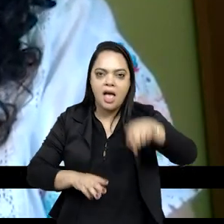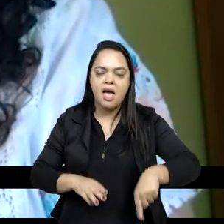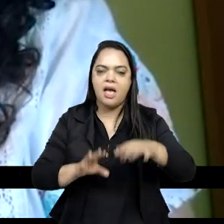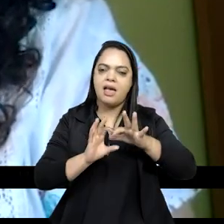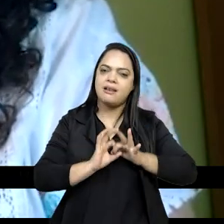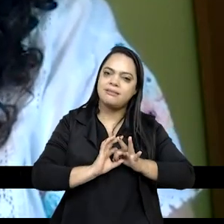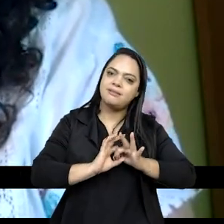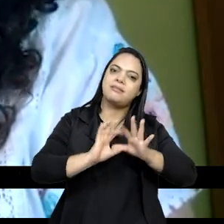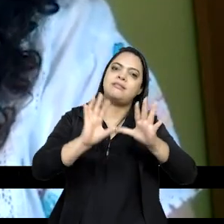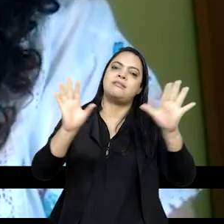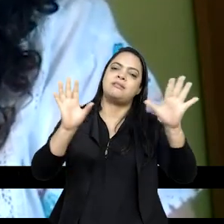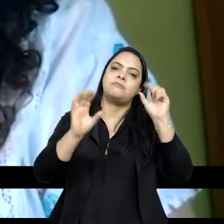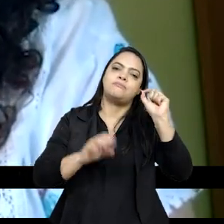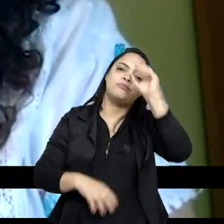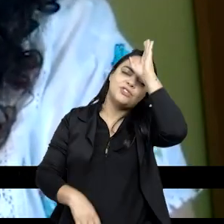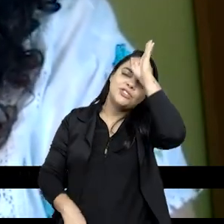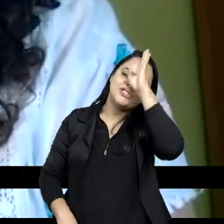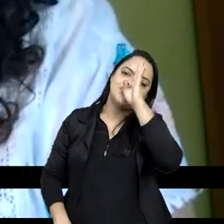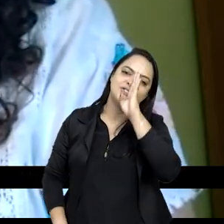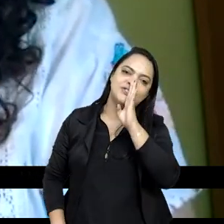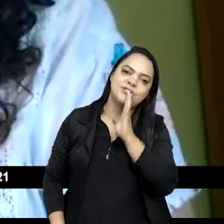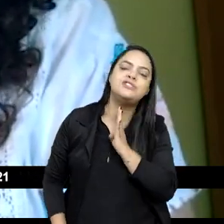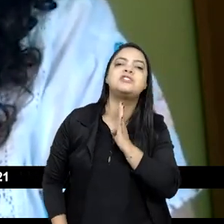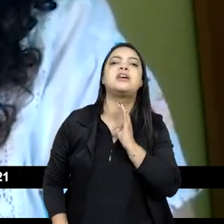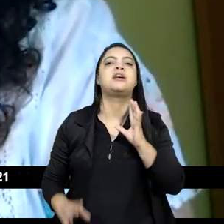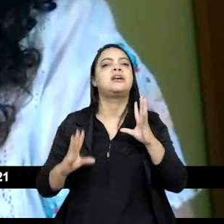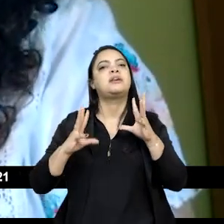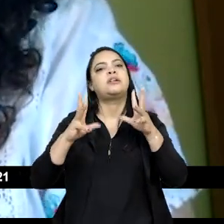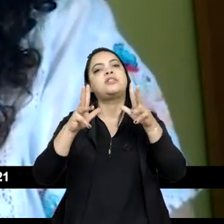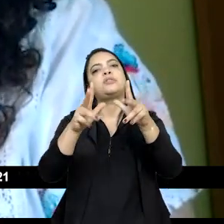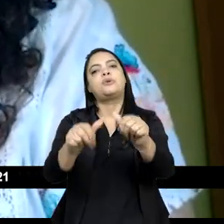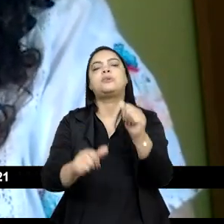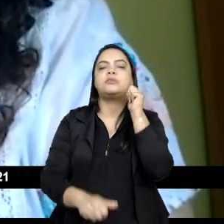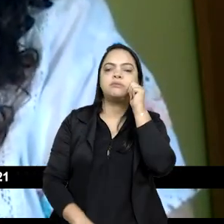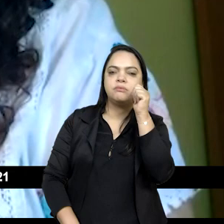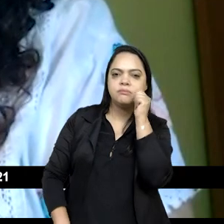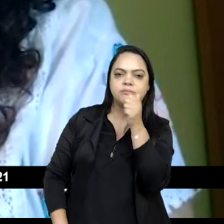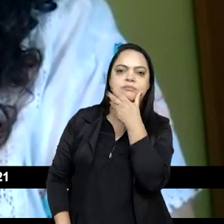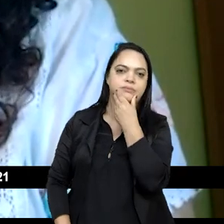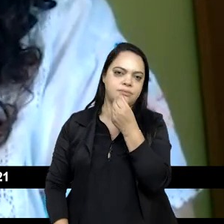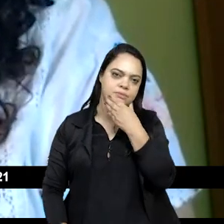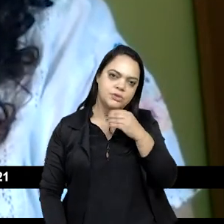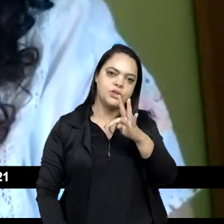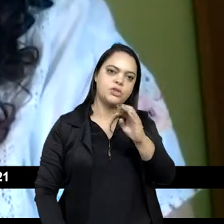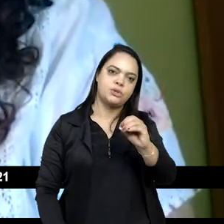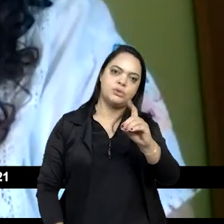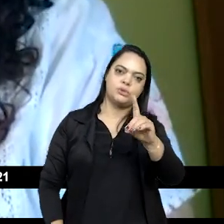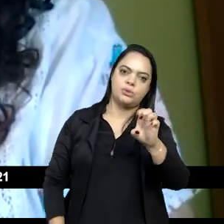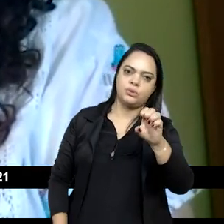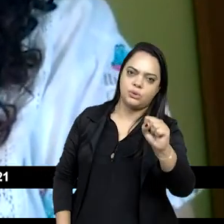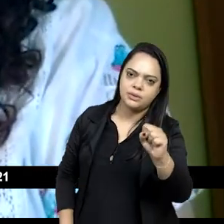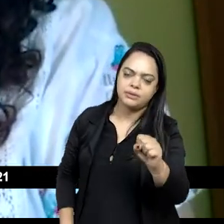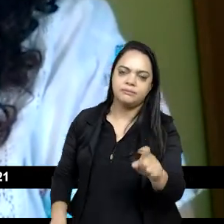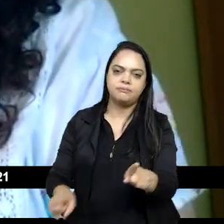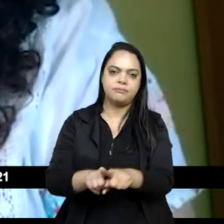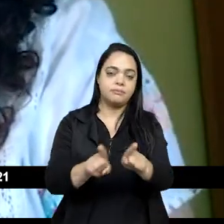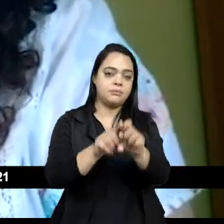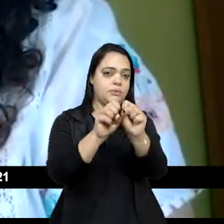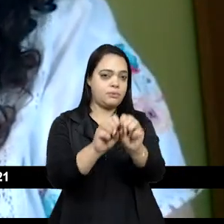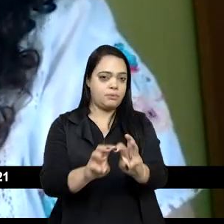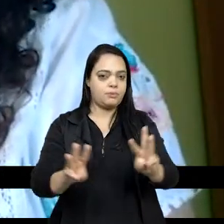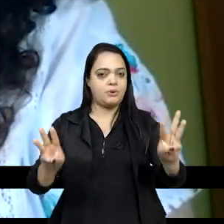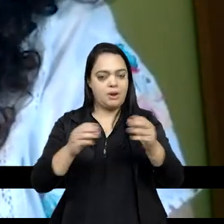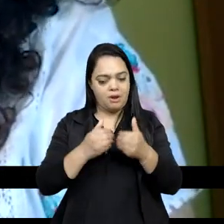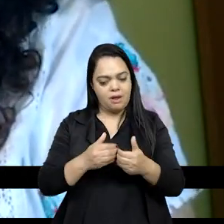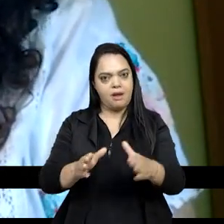disponibilizado gratuitamente para todos, todas e todes. O Portal do Bicentenário entra